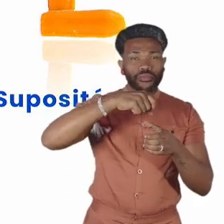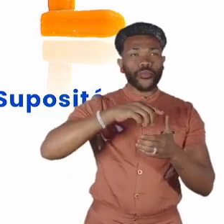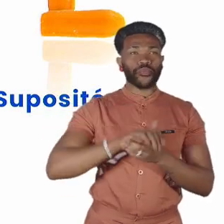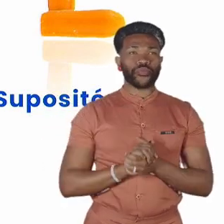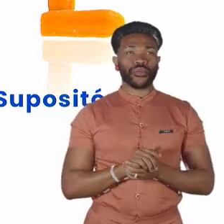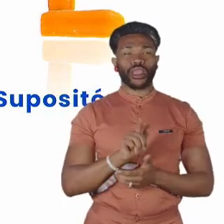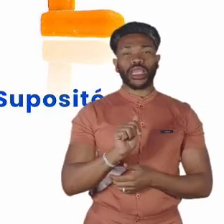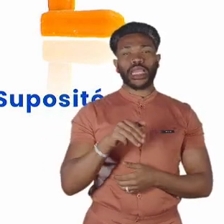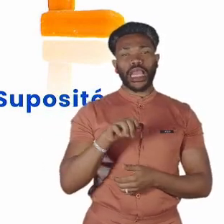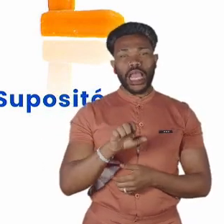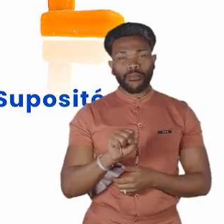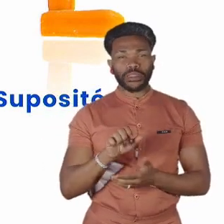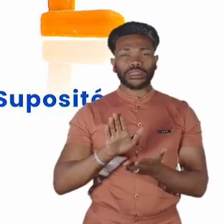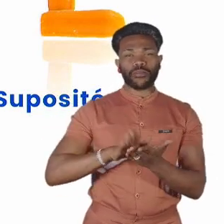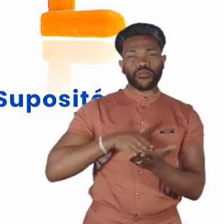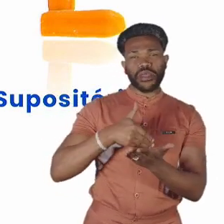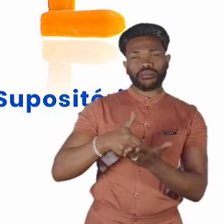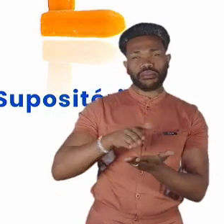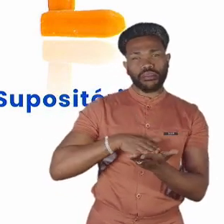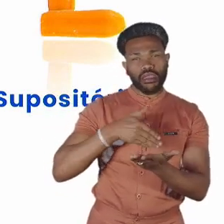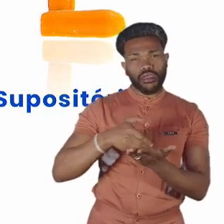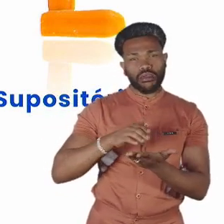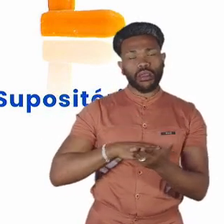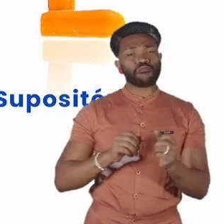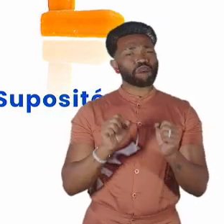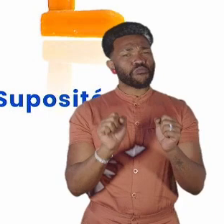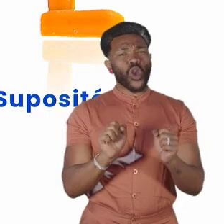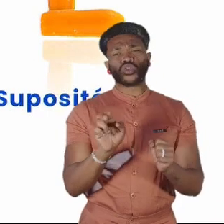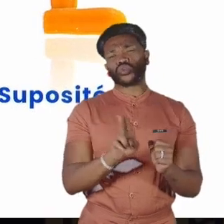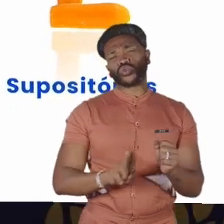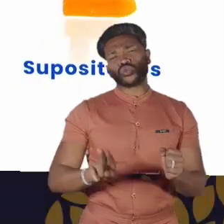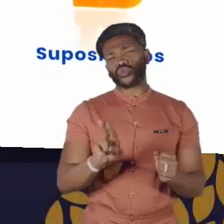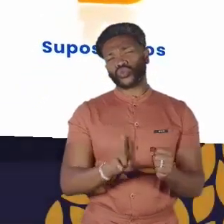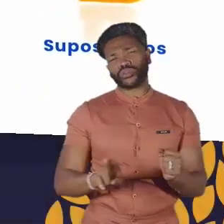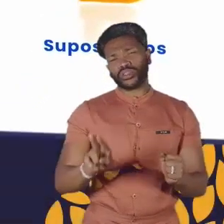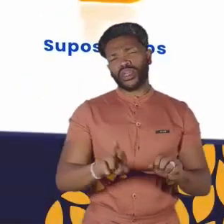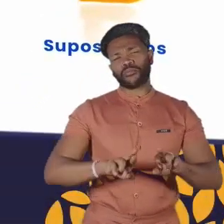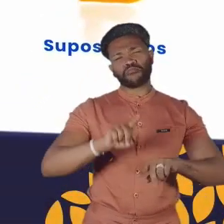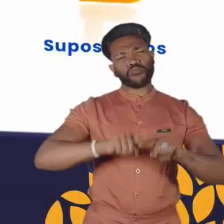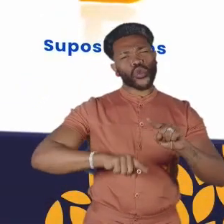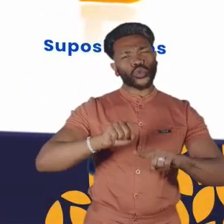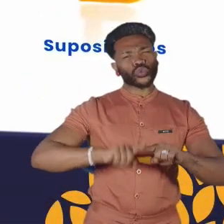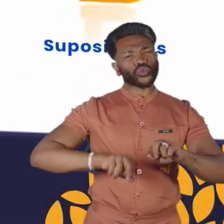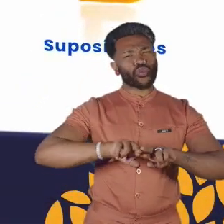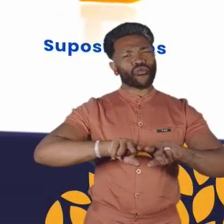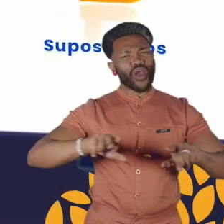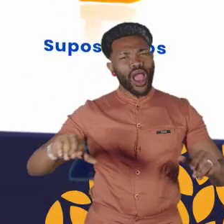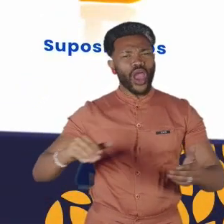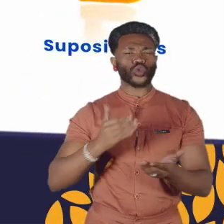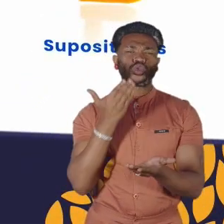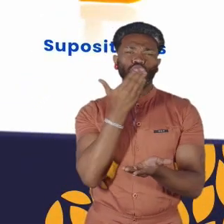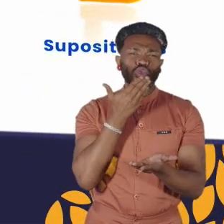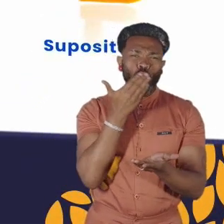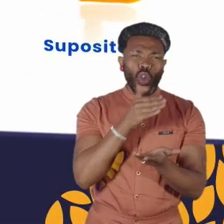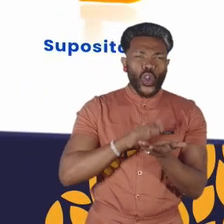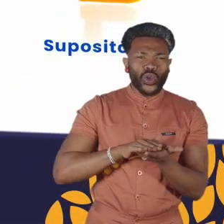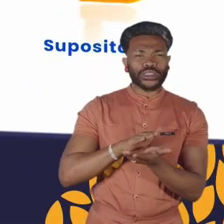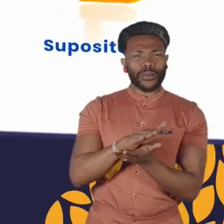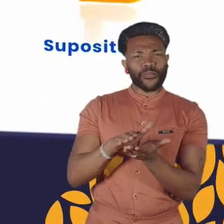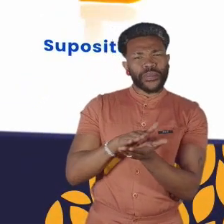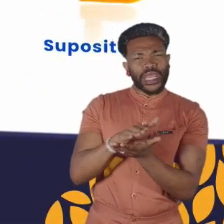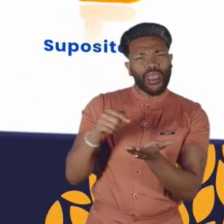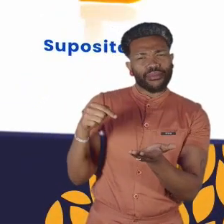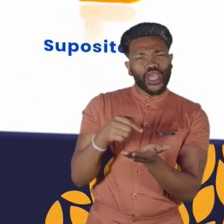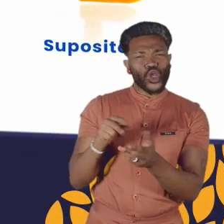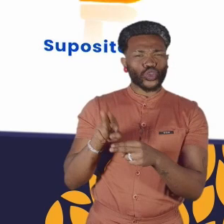games, manteiga. Da manteiga aqui pode fazer muitos produtos, cookies, brisadeiro, que dizem,